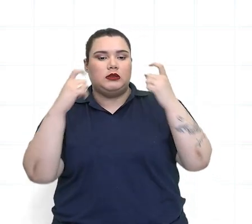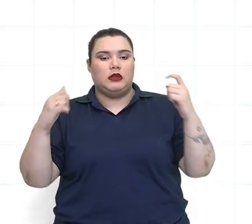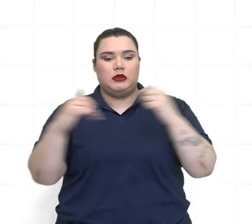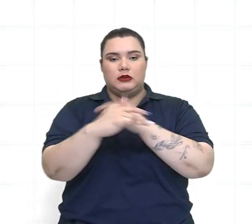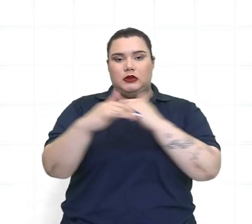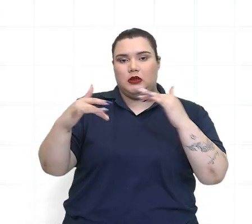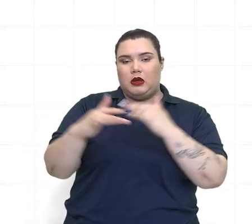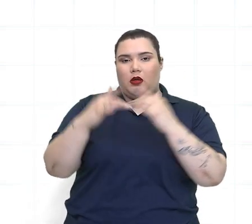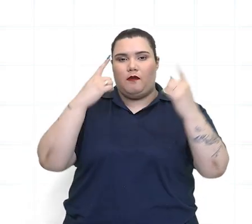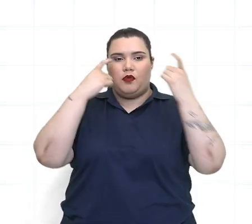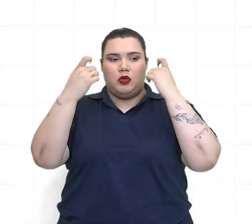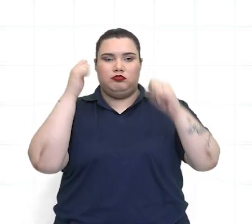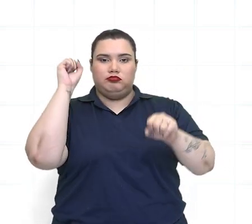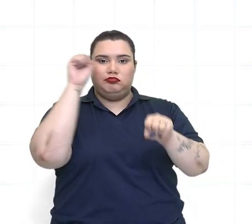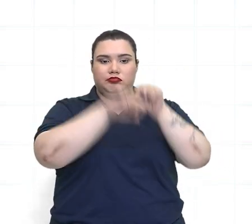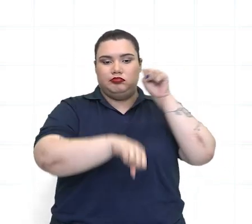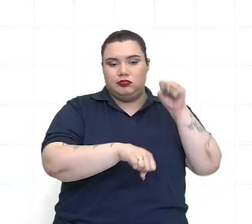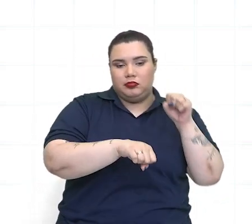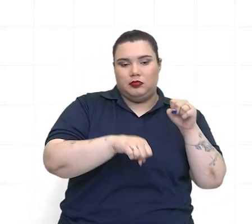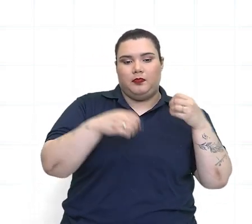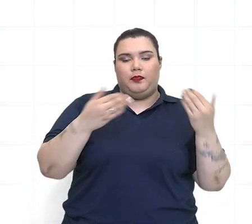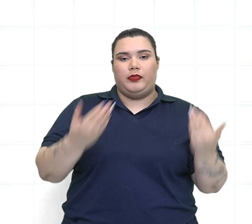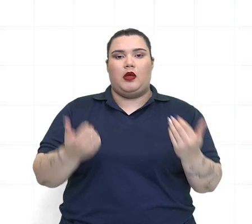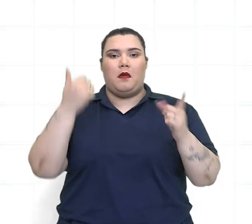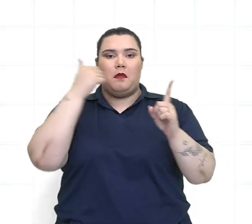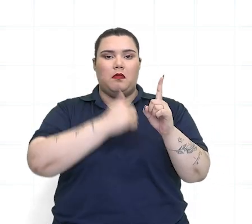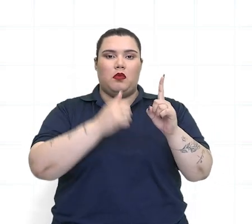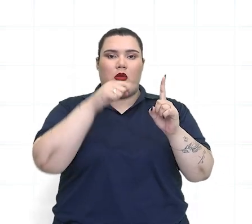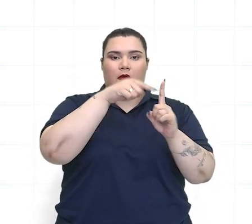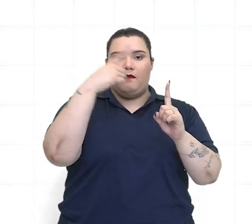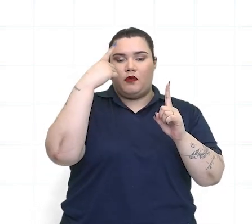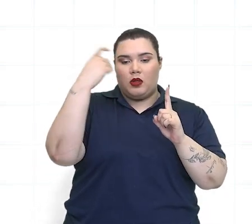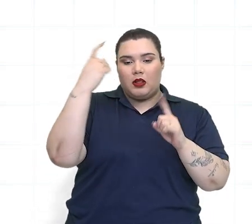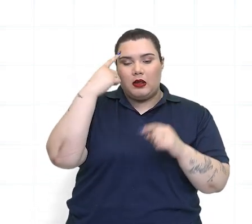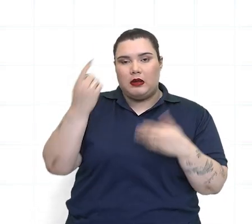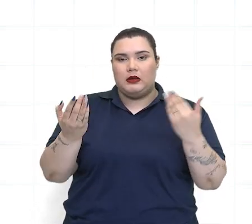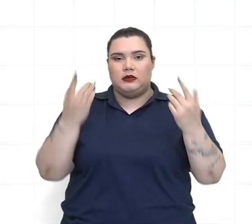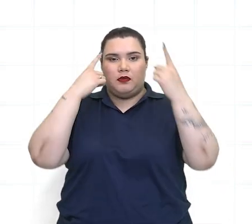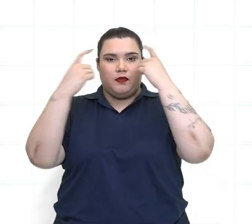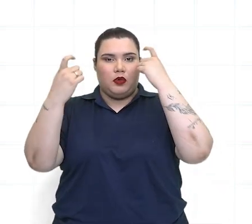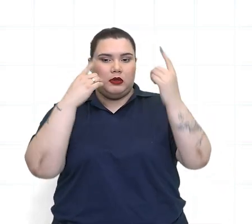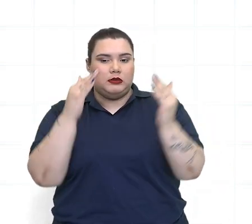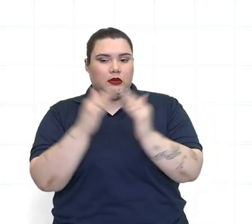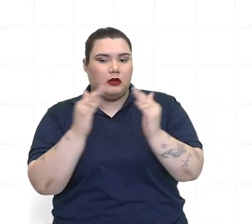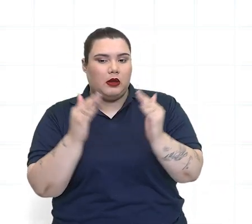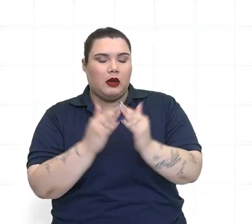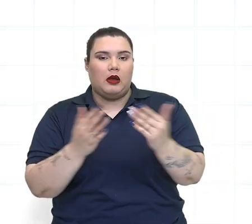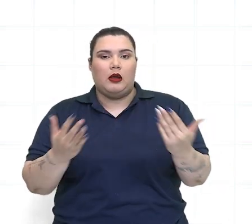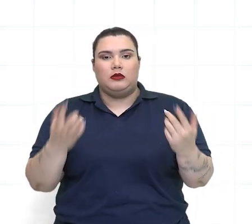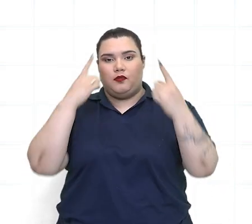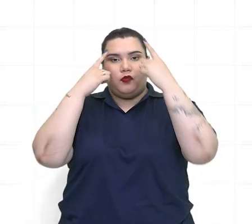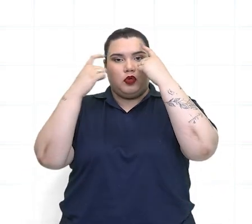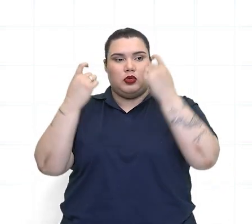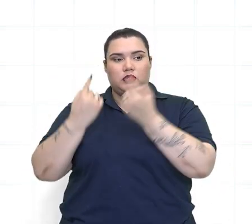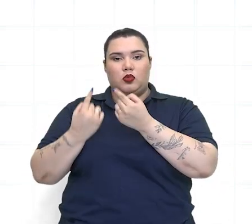urbana, violência física, violência contra a mulher, violência doméstica,